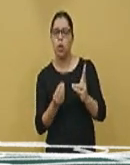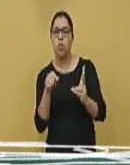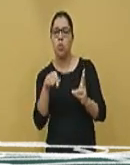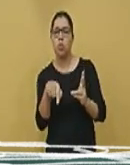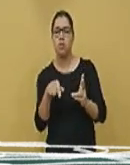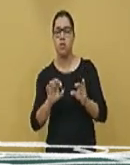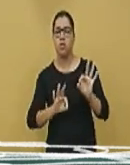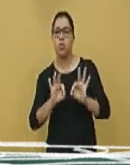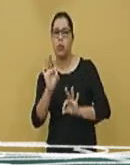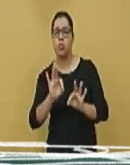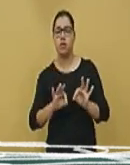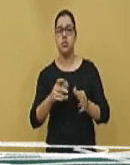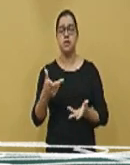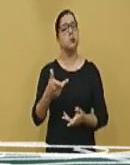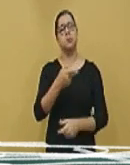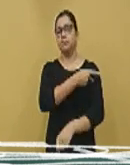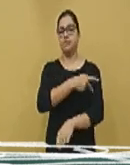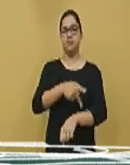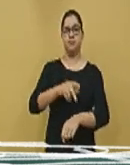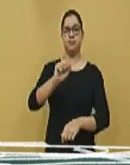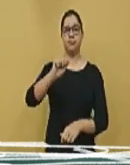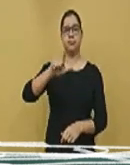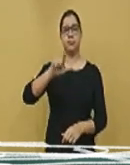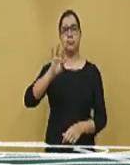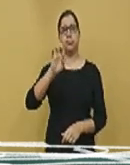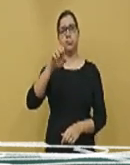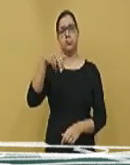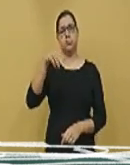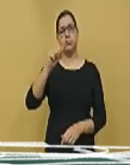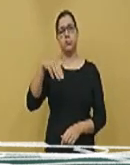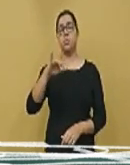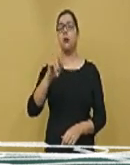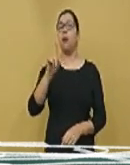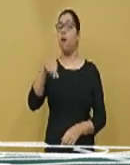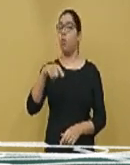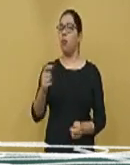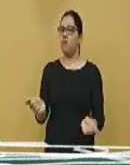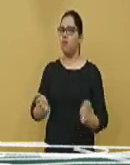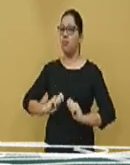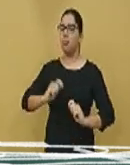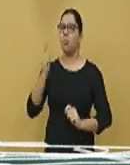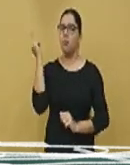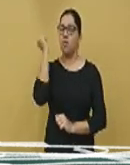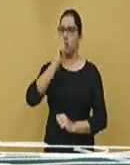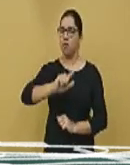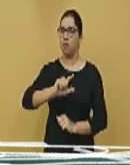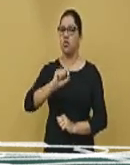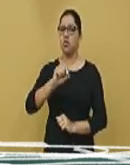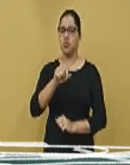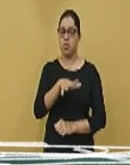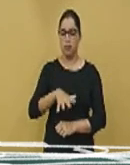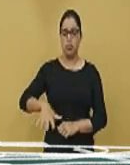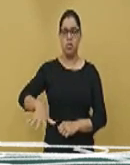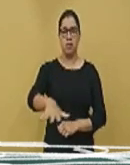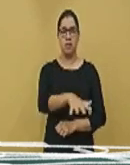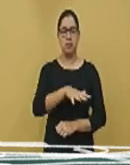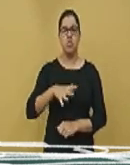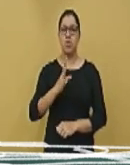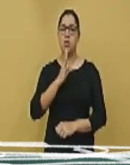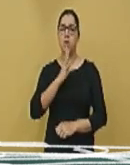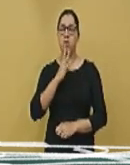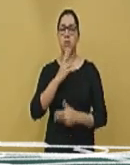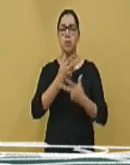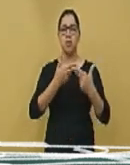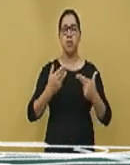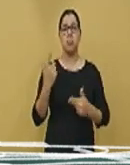curso extremamente importante e que é uma grande conquista em termos de território de conhecimento do